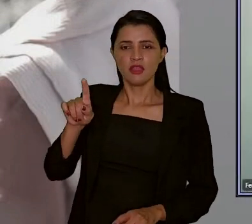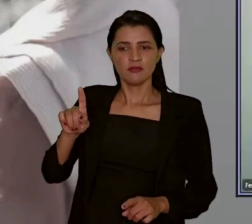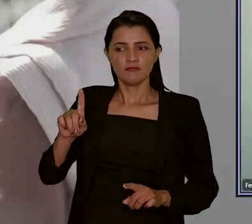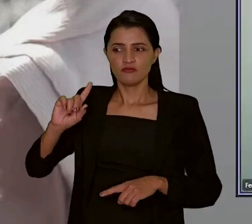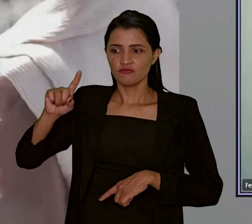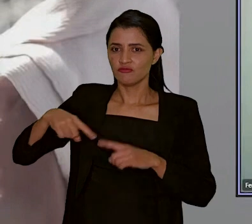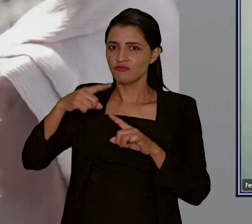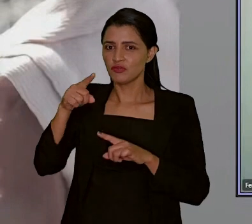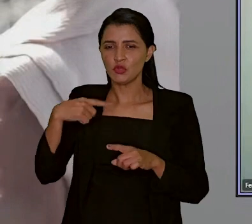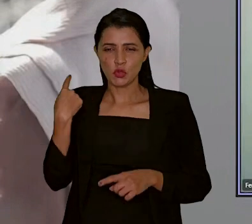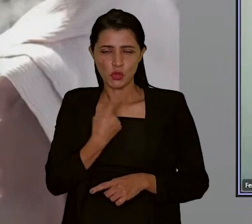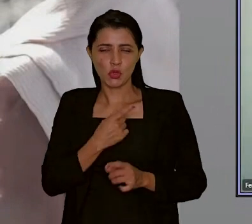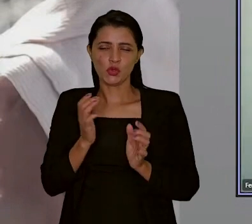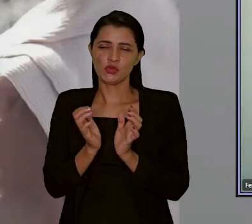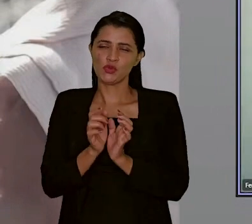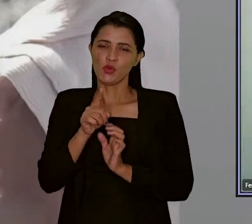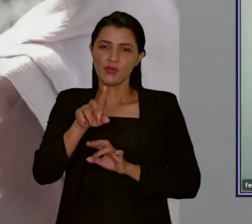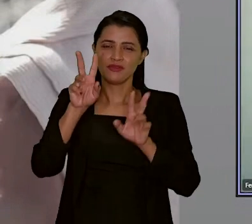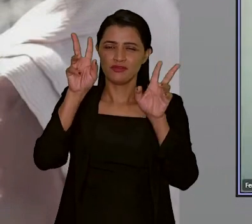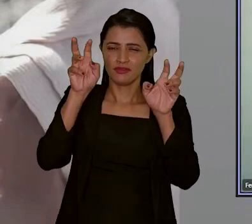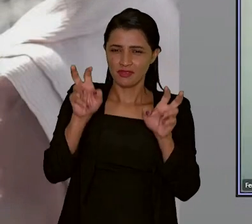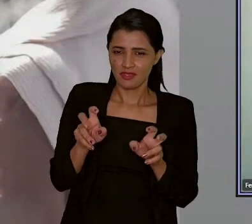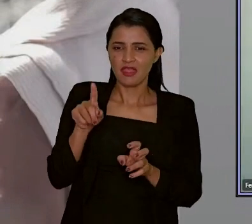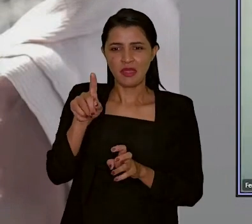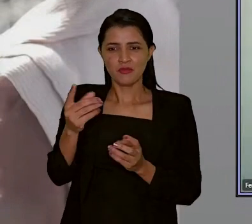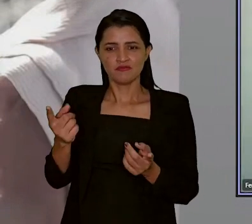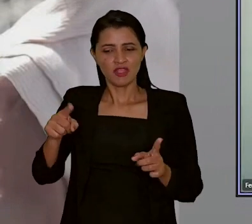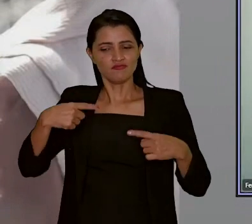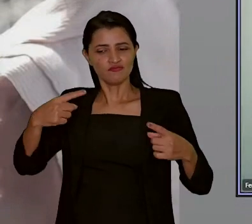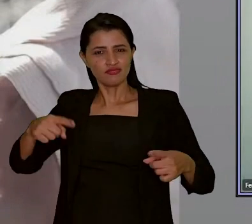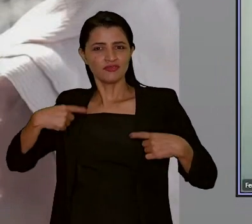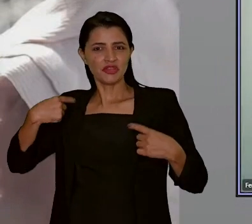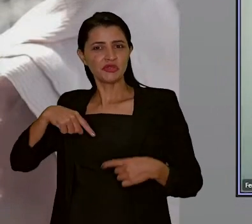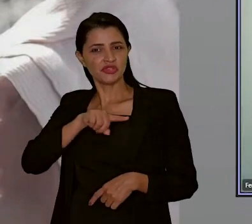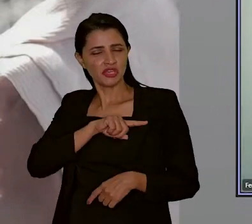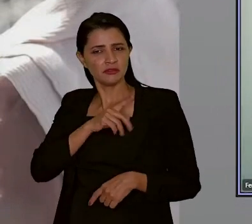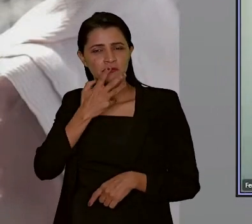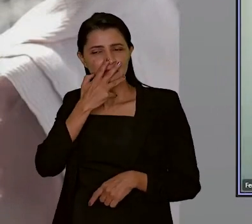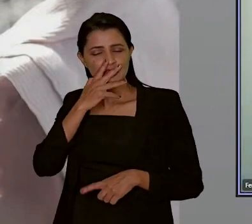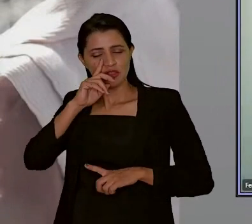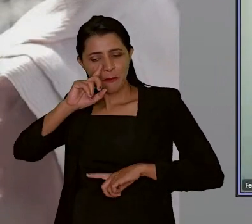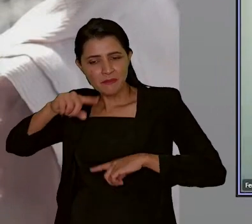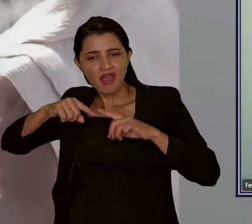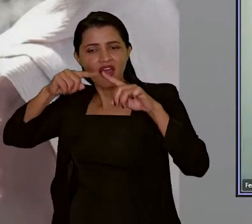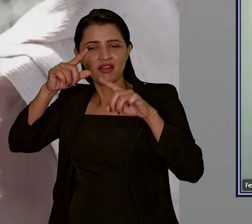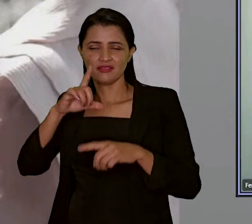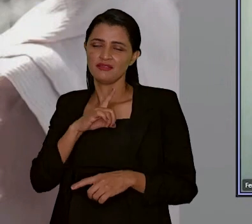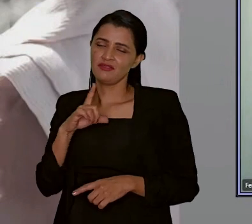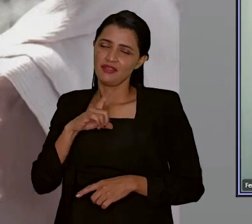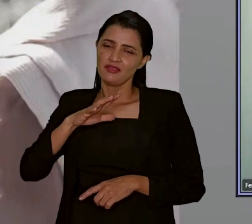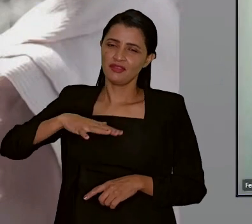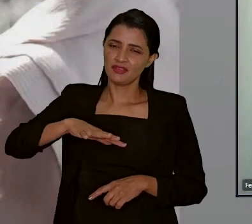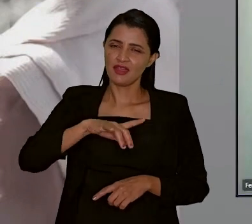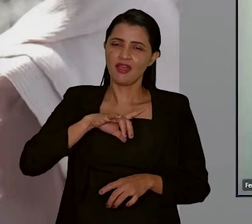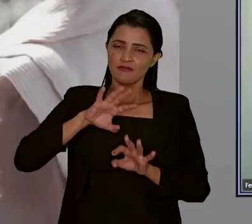nos instigado e nós estamos tendo grandes avanços no âmbito do Judiciário Federal, graças à atuação